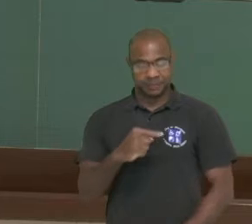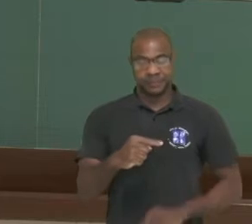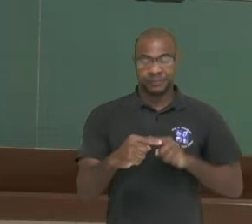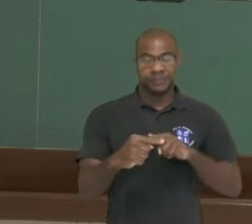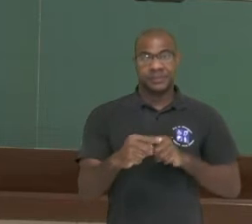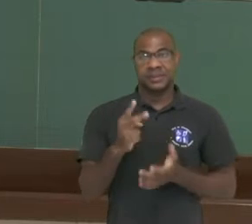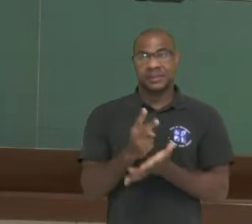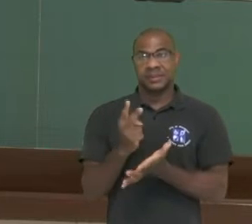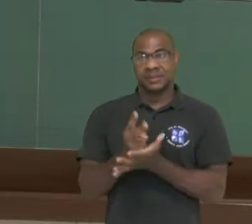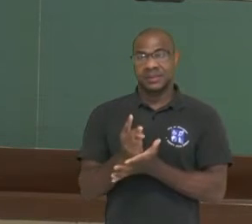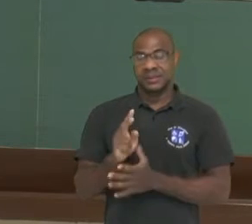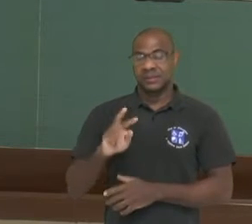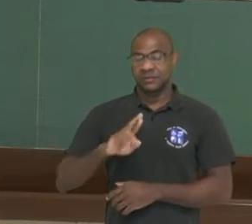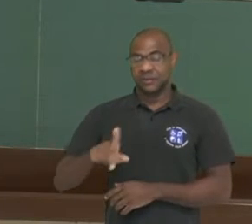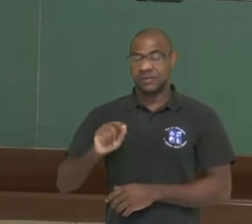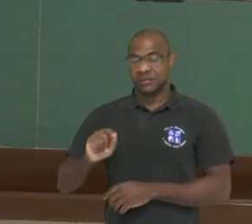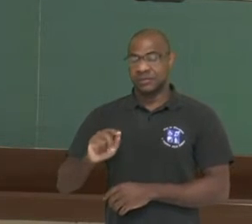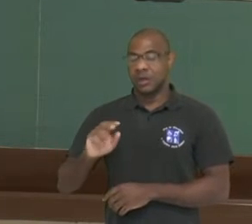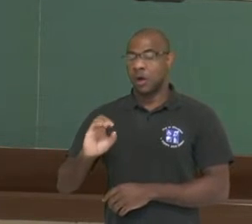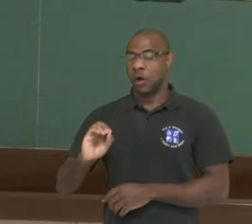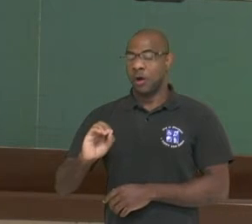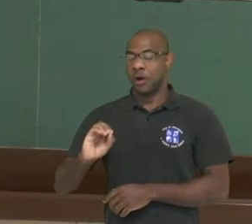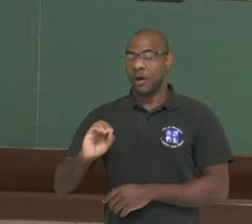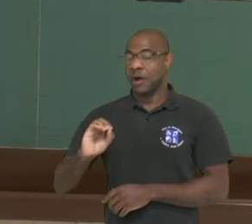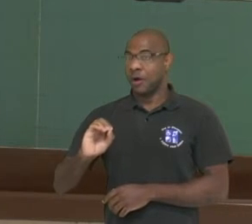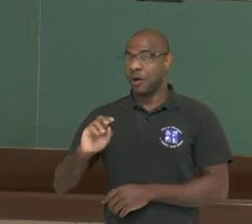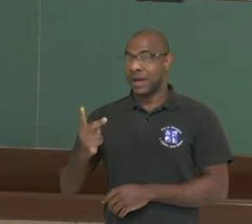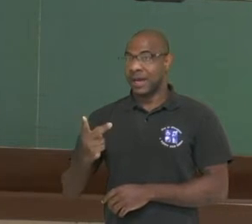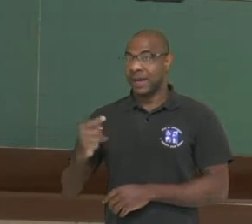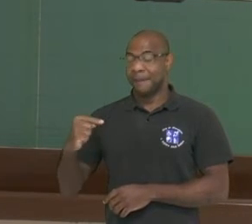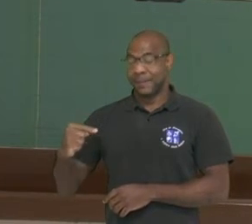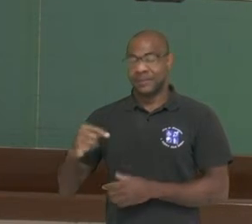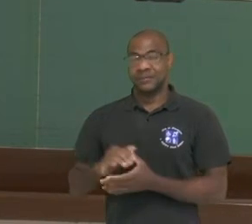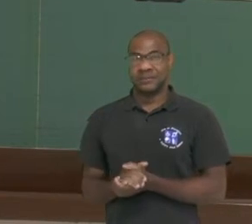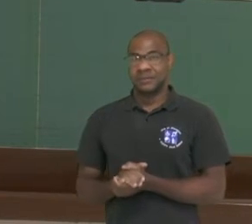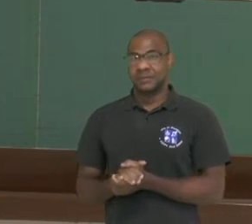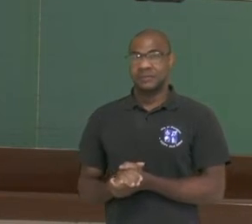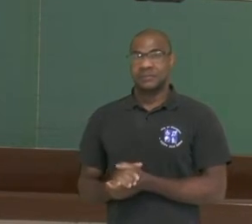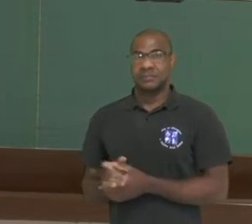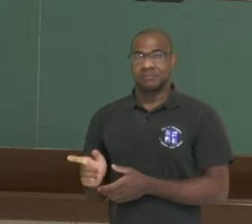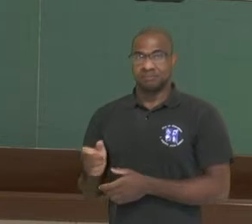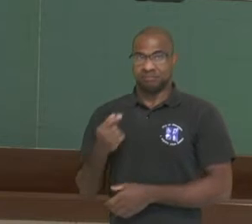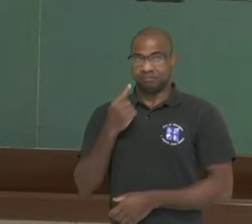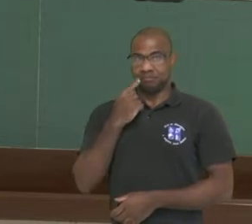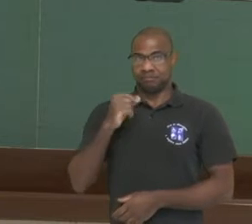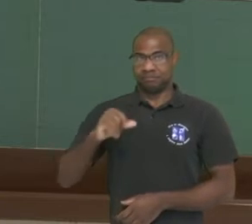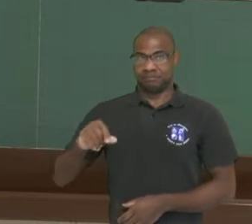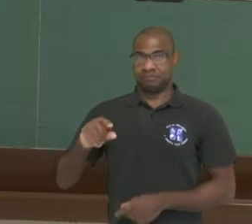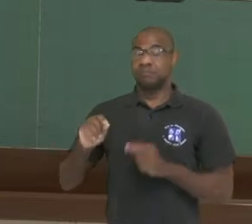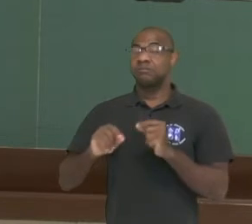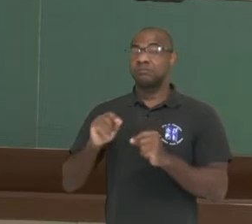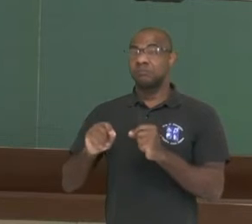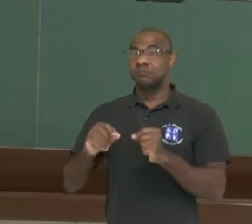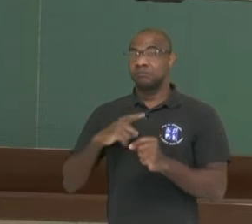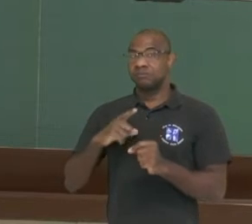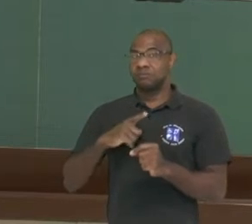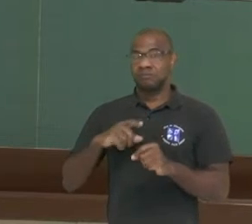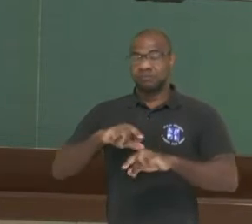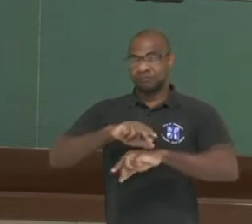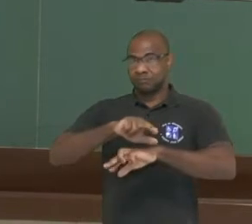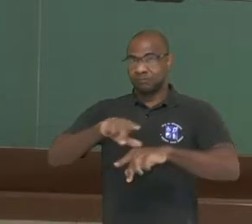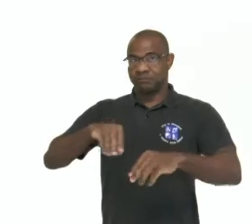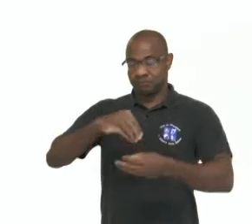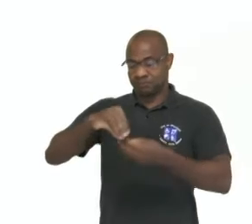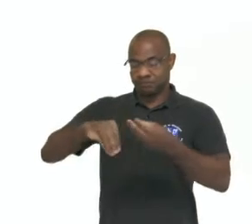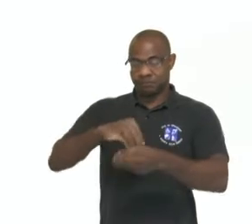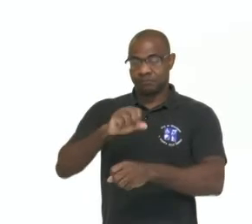negativa sempre vai ser diferente de OH-. Os sais vêm através da reação de neutralização ou de